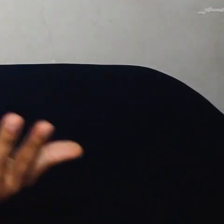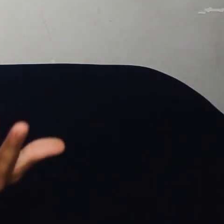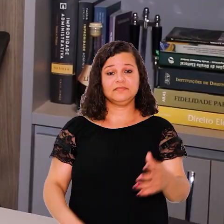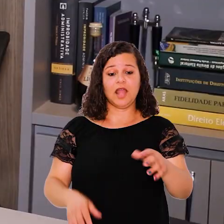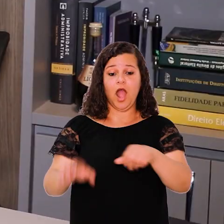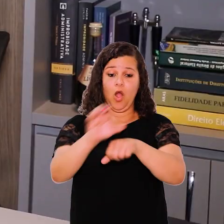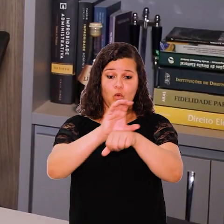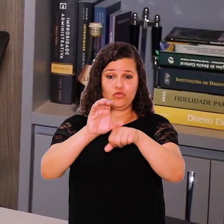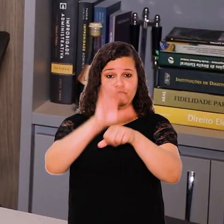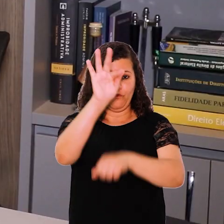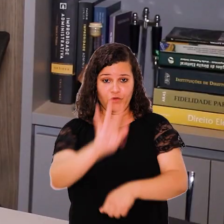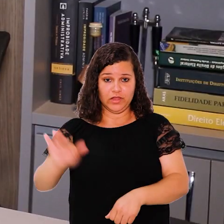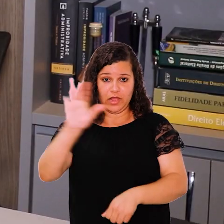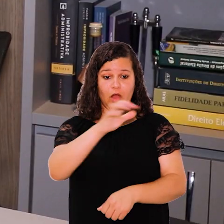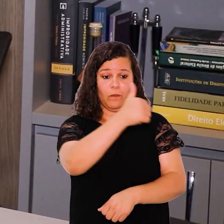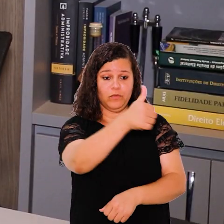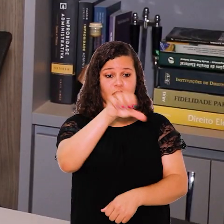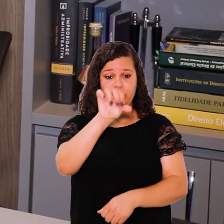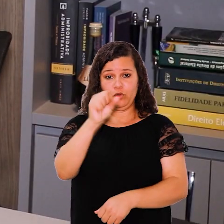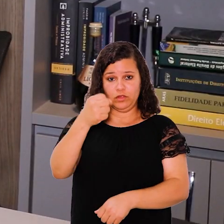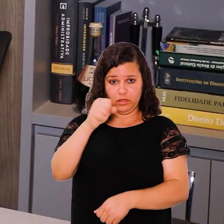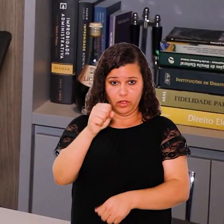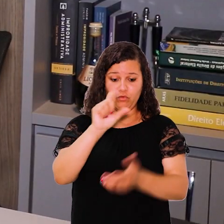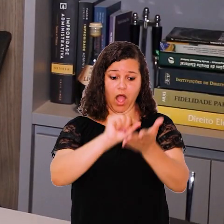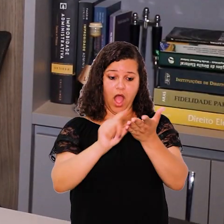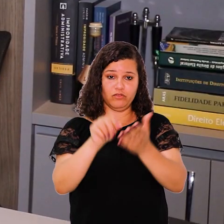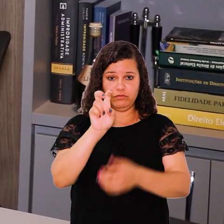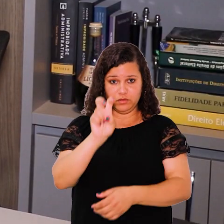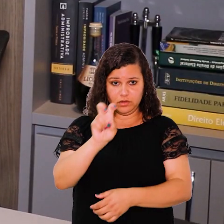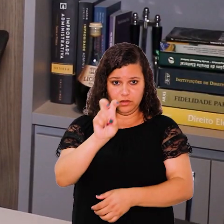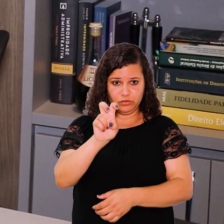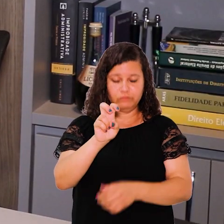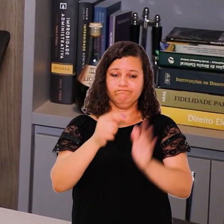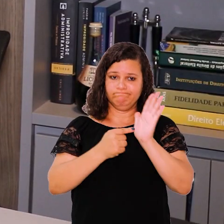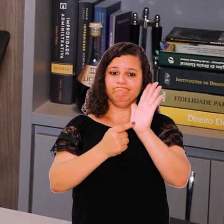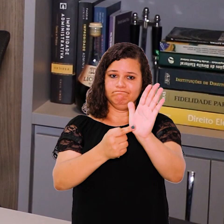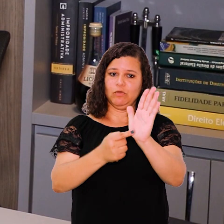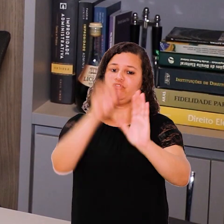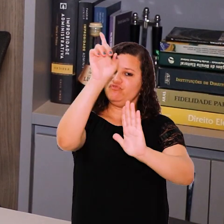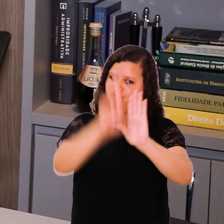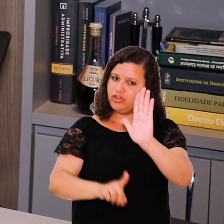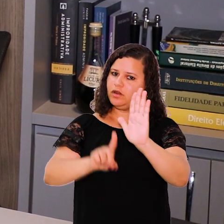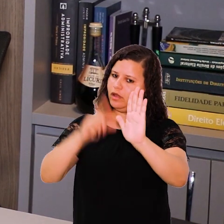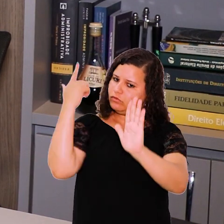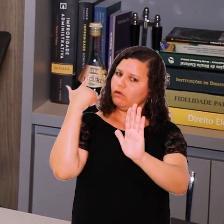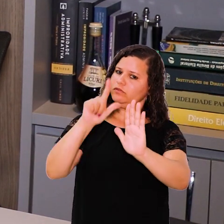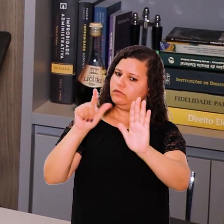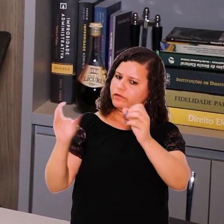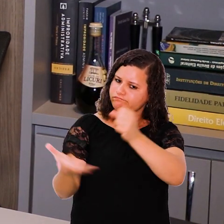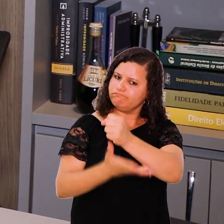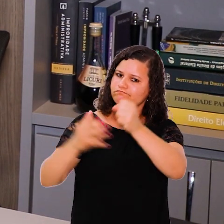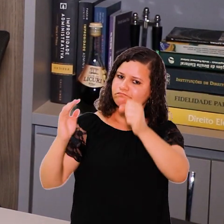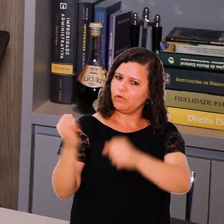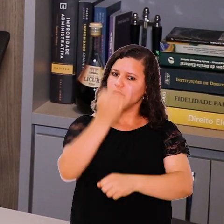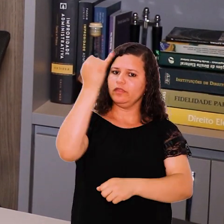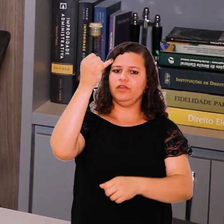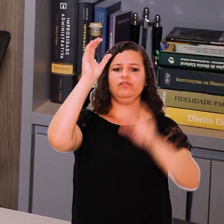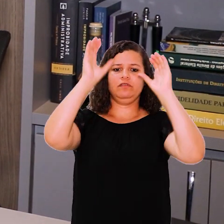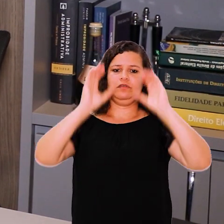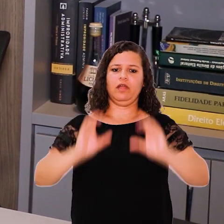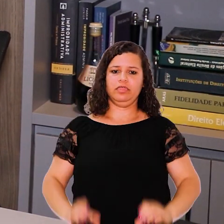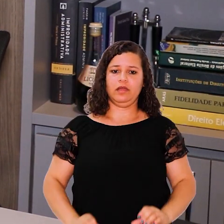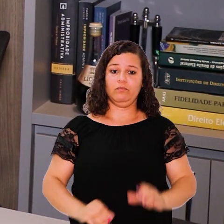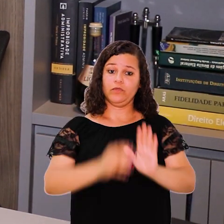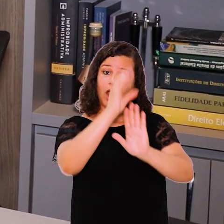lento. A Constituição Federal de 1988, em seu artigo 5º, dispõe sobre os direitos e garantias fundamentais do